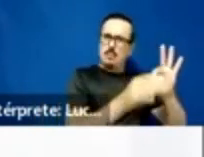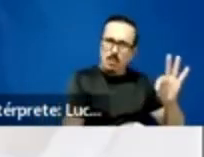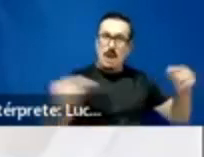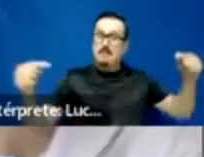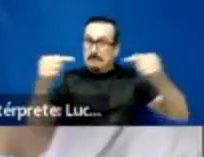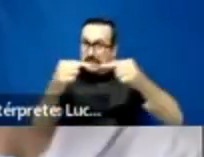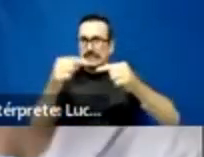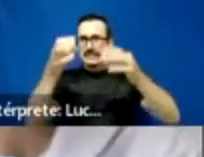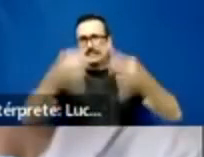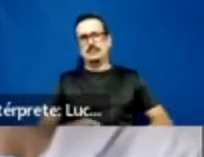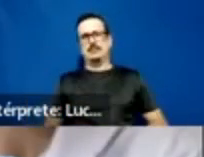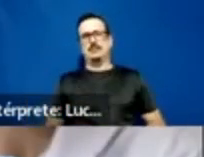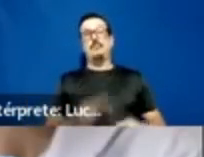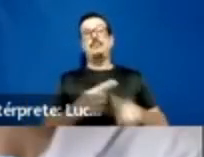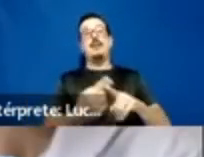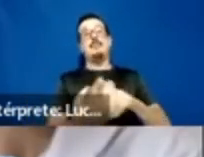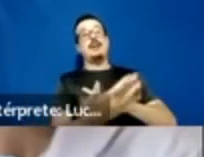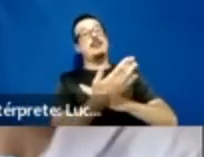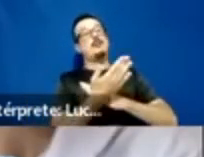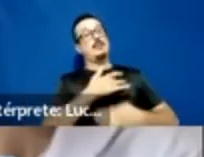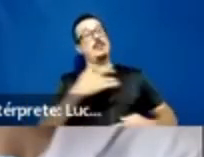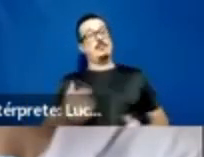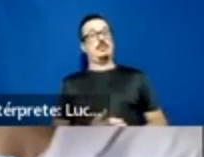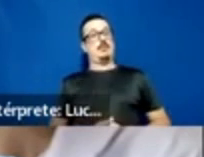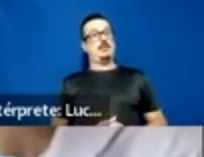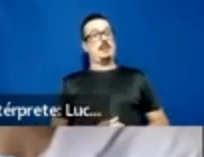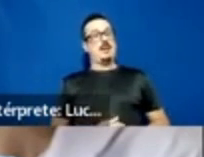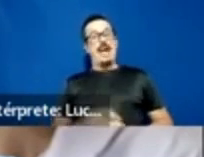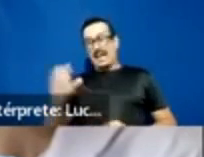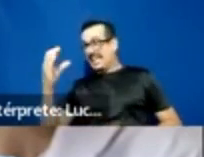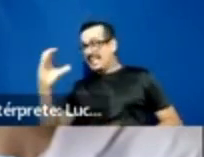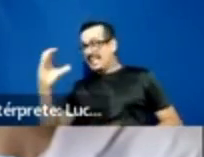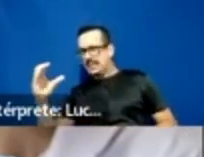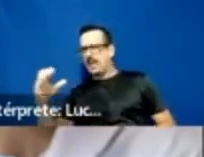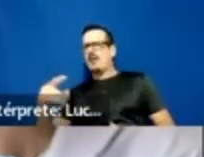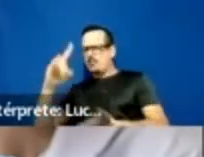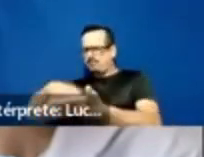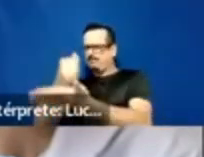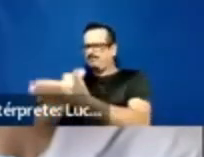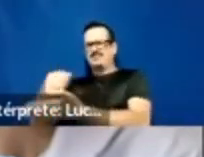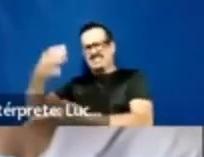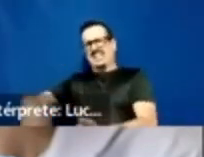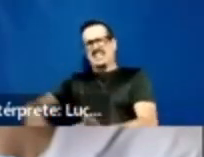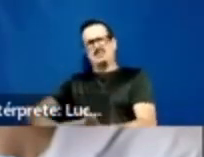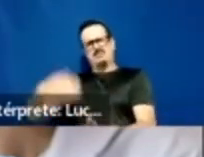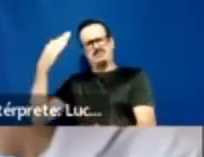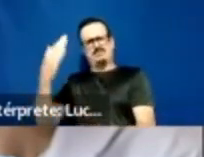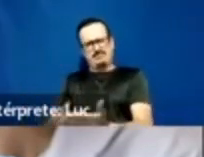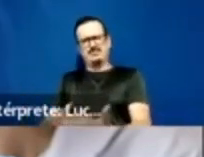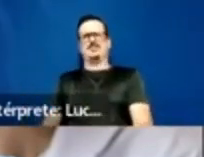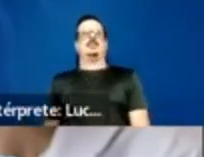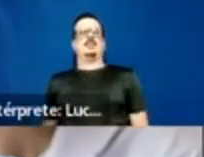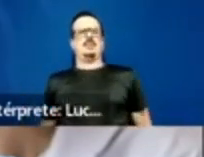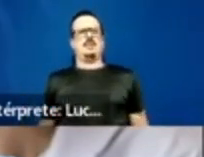foi fornecido porque tem comprovação científica. O método é cientificamente comprovado.